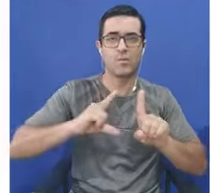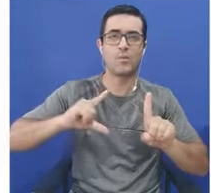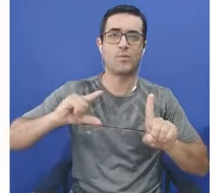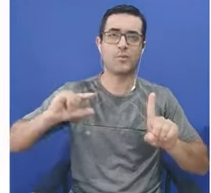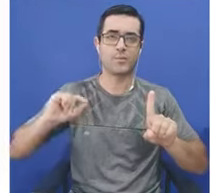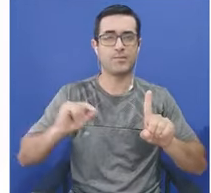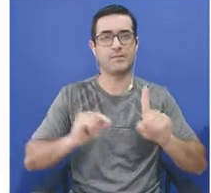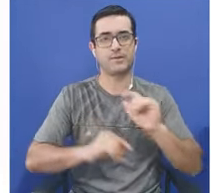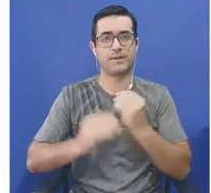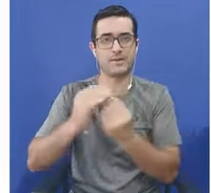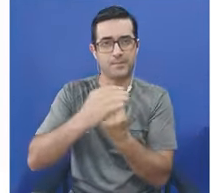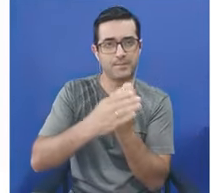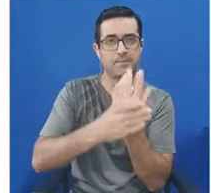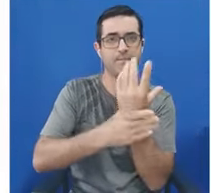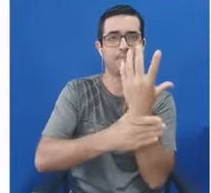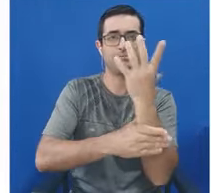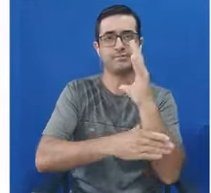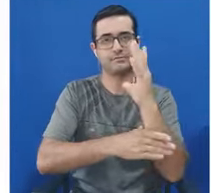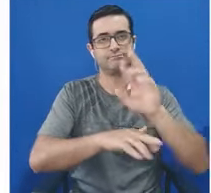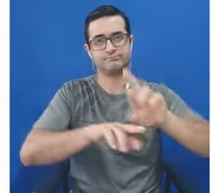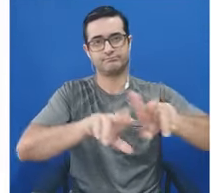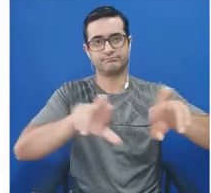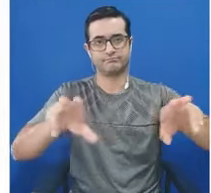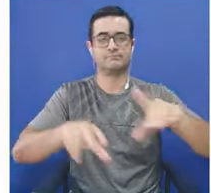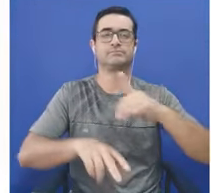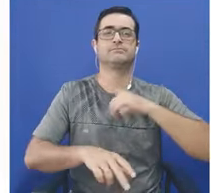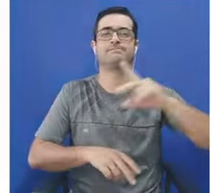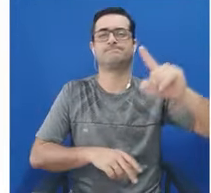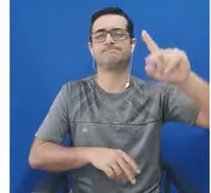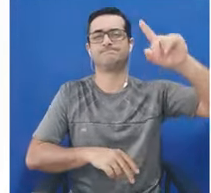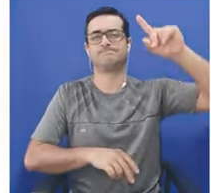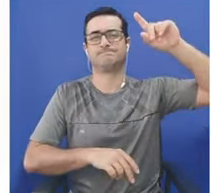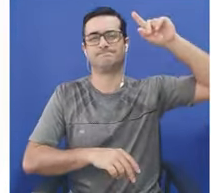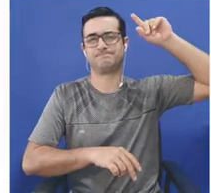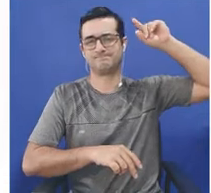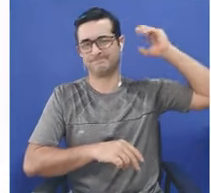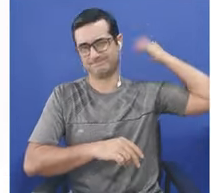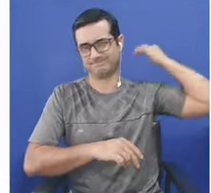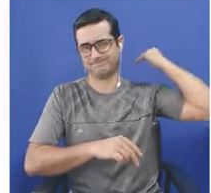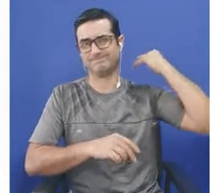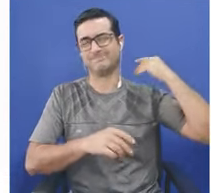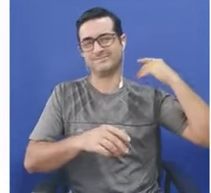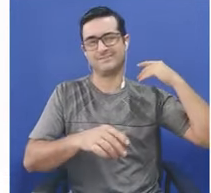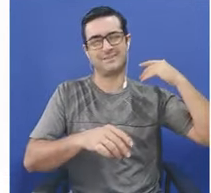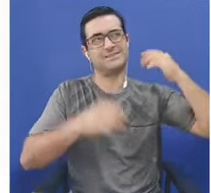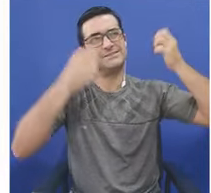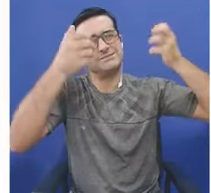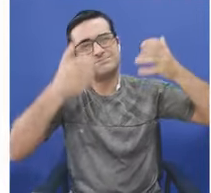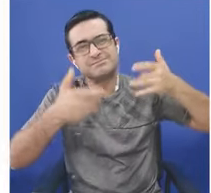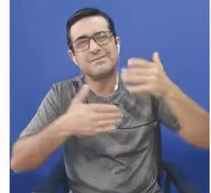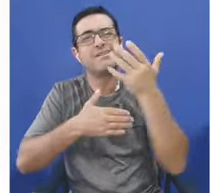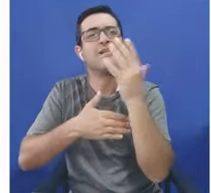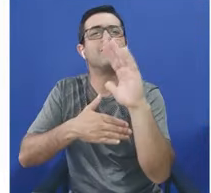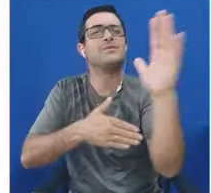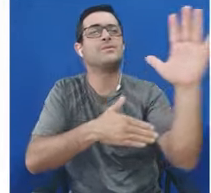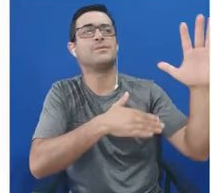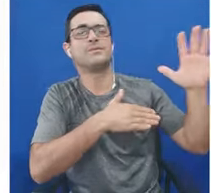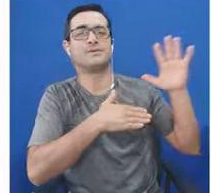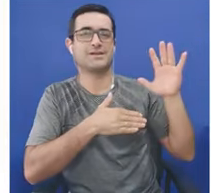identificadas a partir de folhas, né, plantas, enfim. E aí vem lá do que se fala, né,